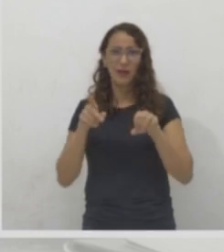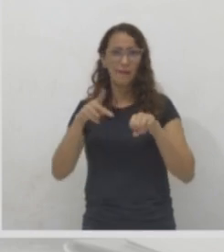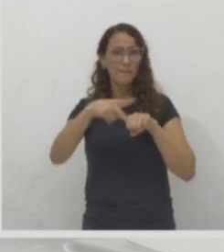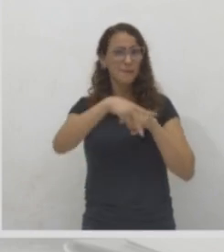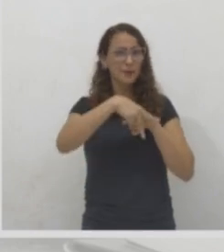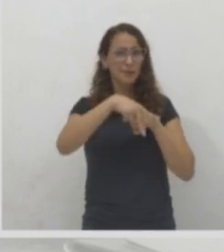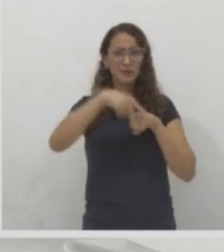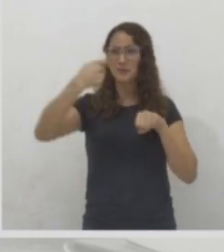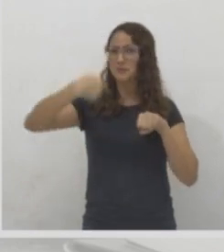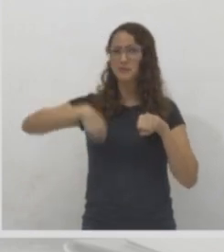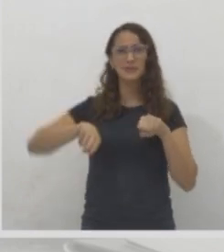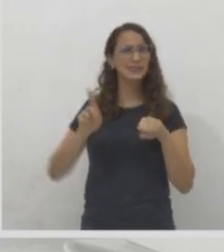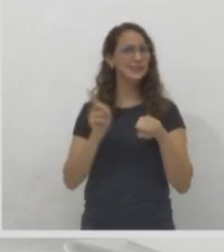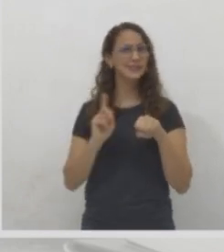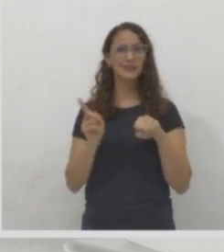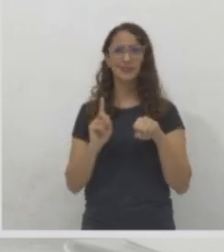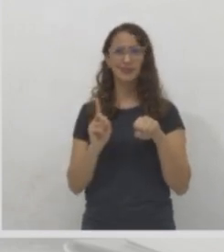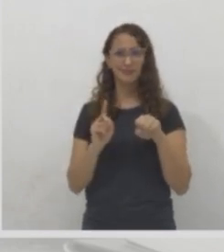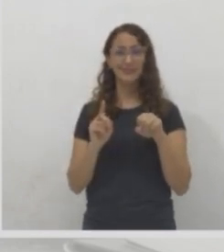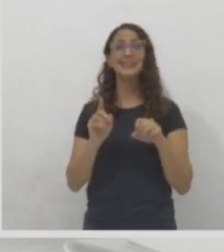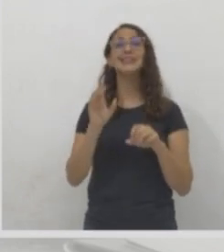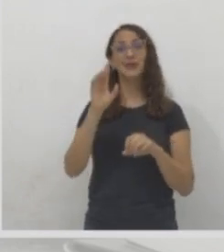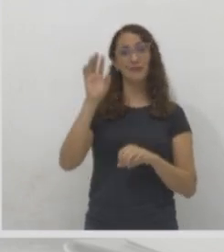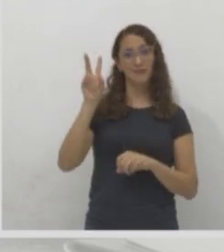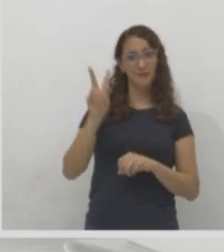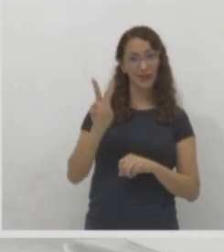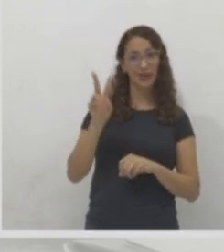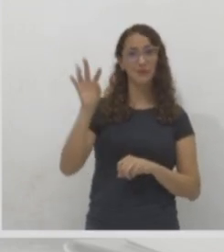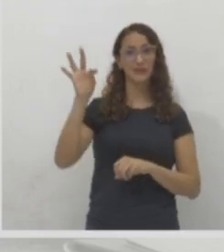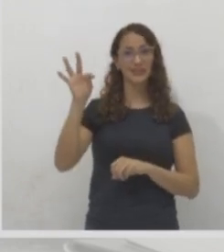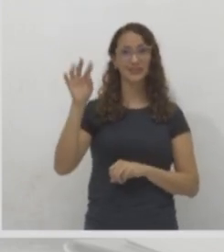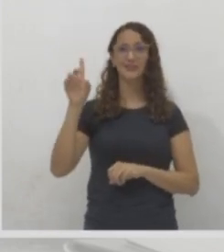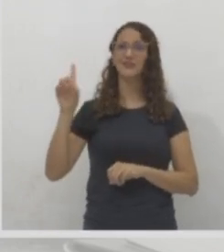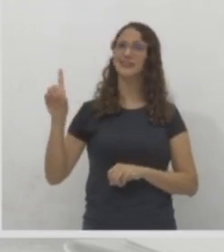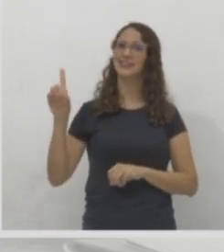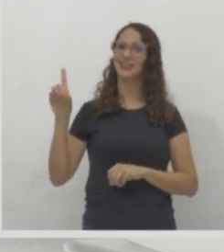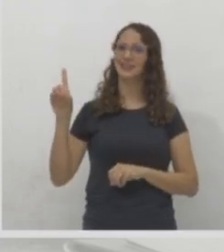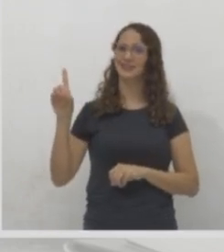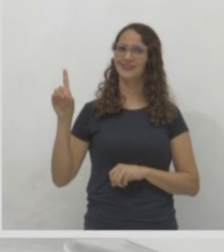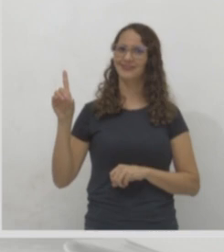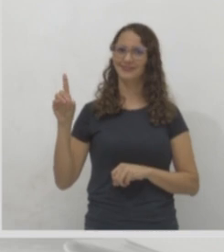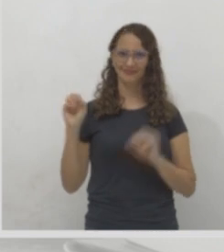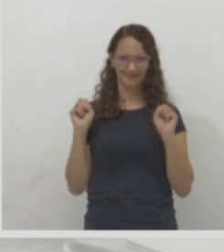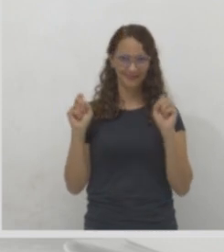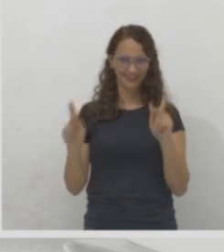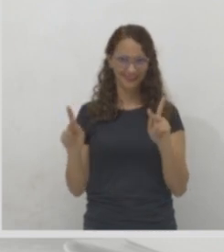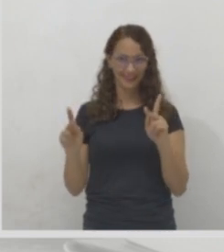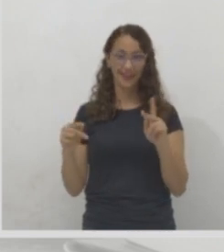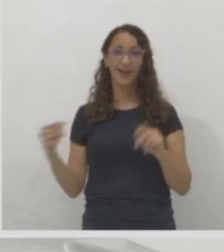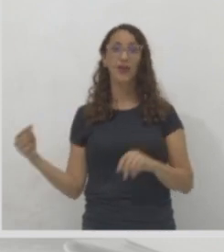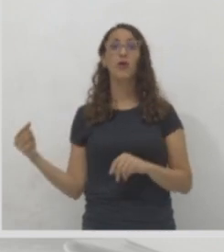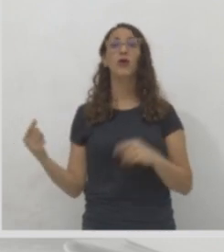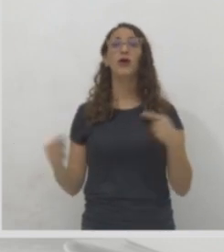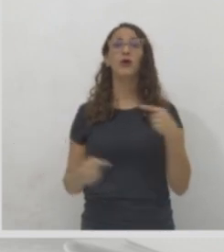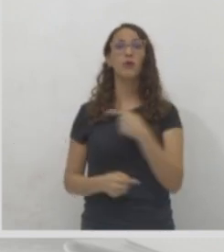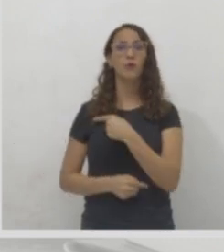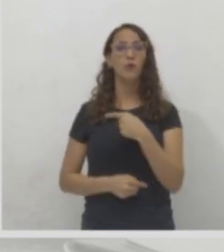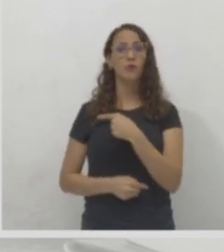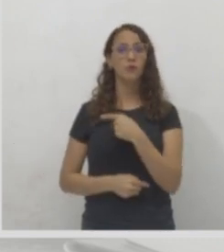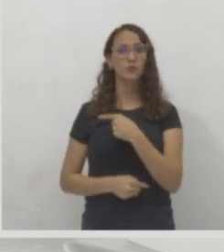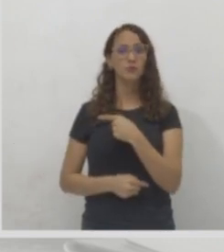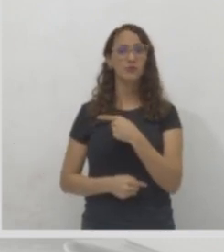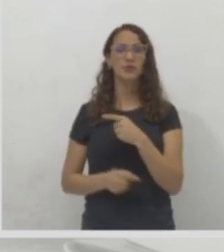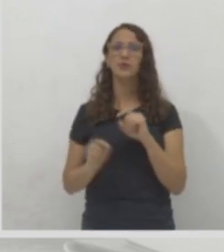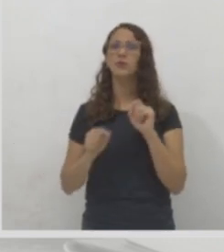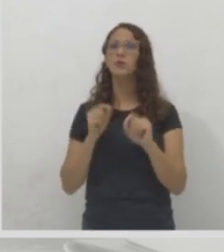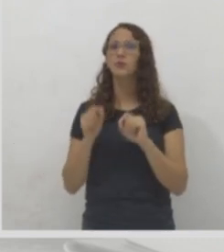verbo transitivo direto, certo? Olhem aqui nesta outra